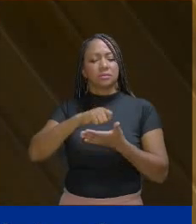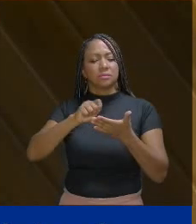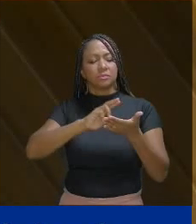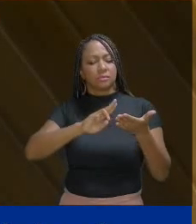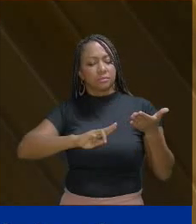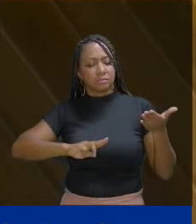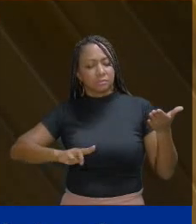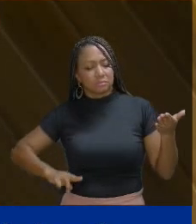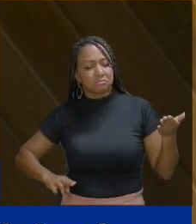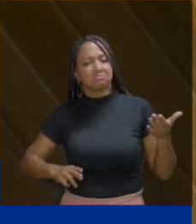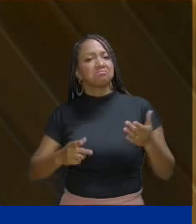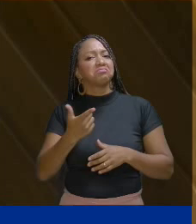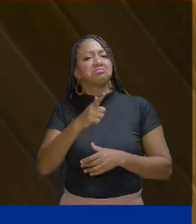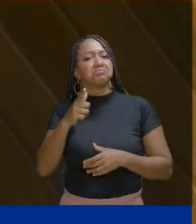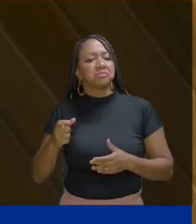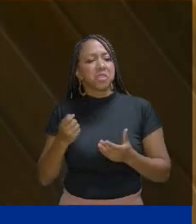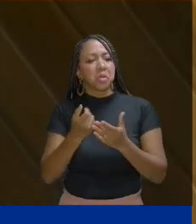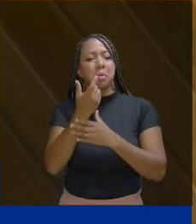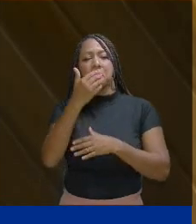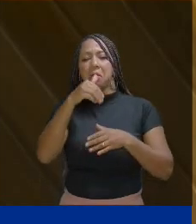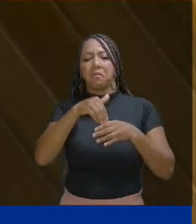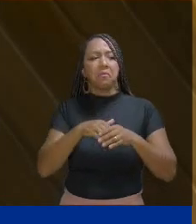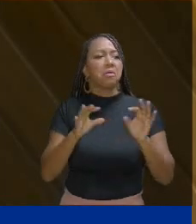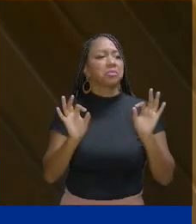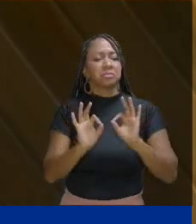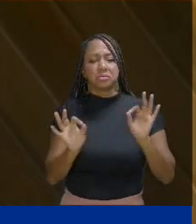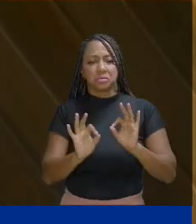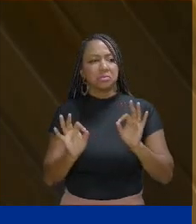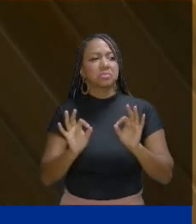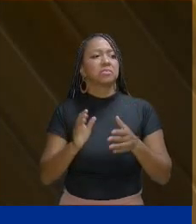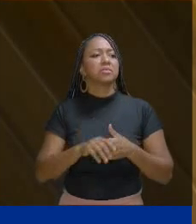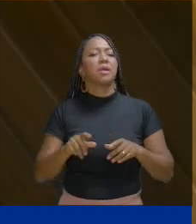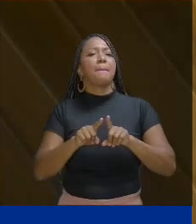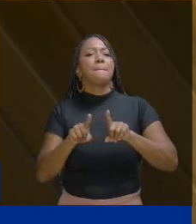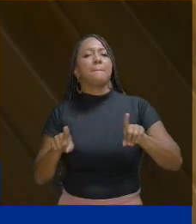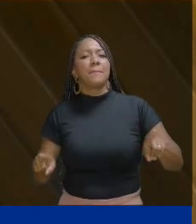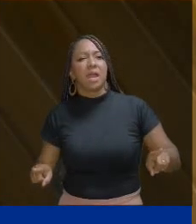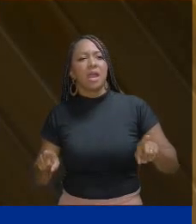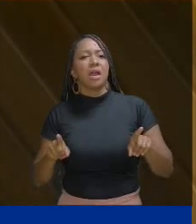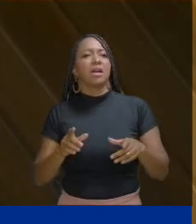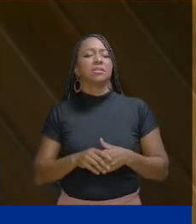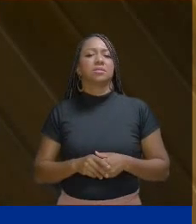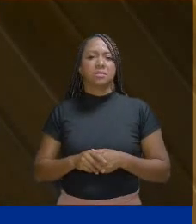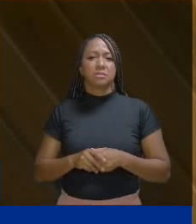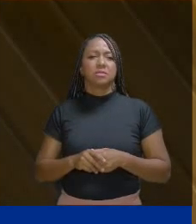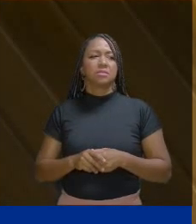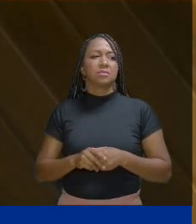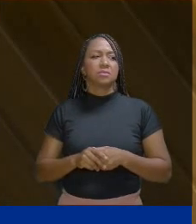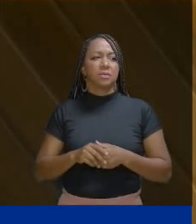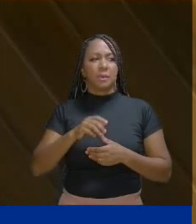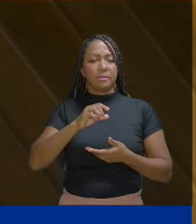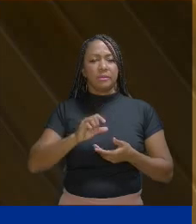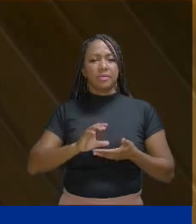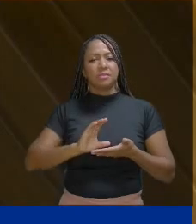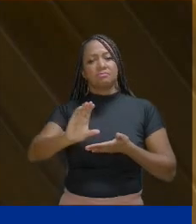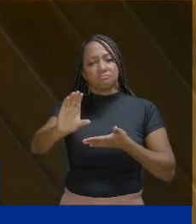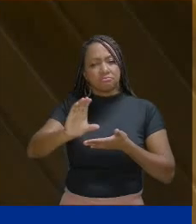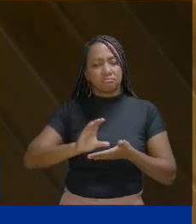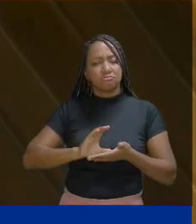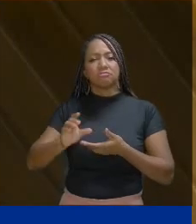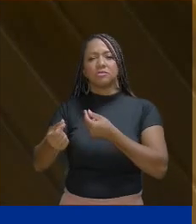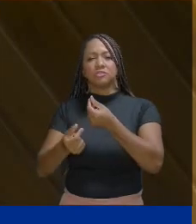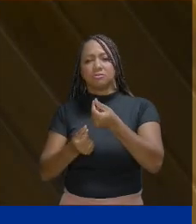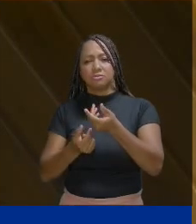encontradas não estavam relacionadas à compra de votos, mas sim a registros financeiros pessoais e empréstimos